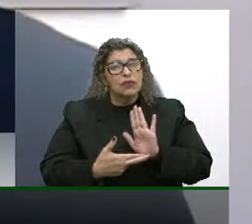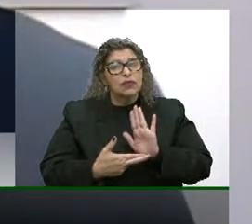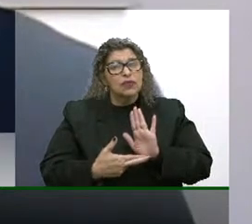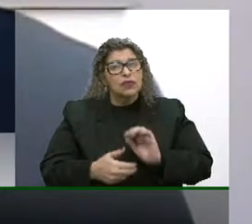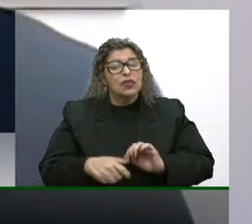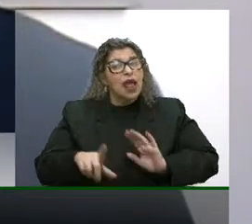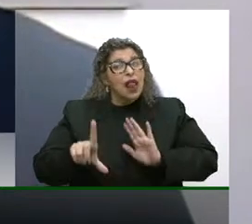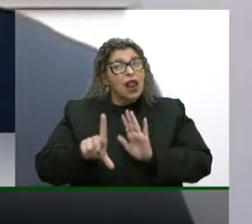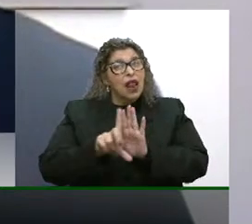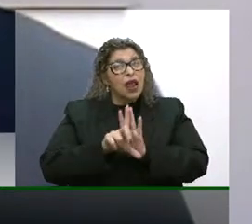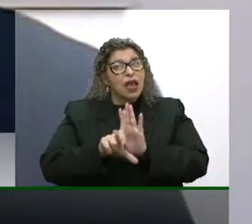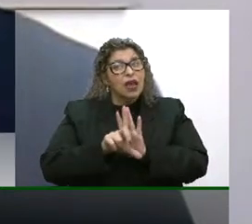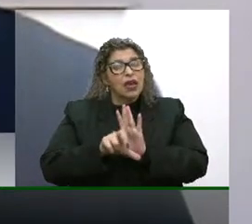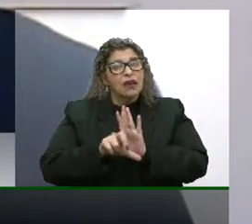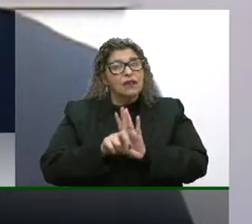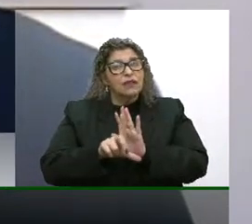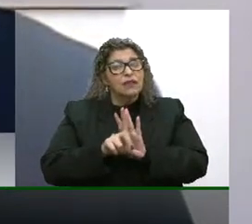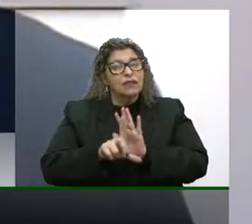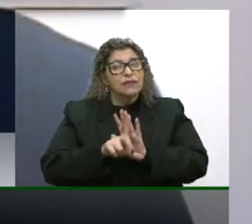na lei